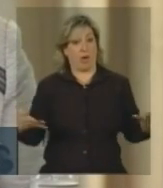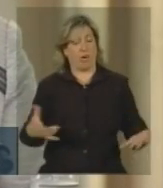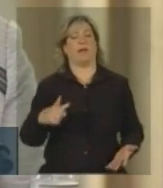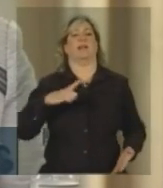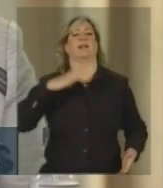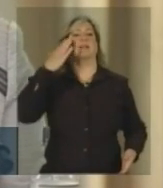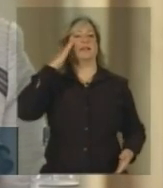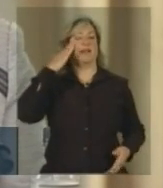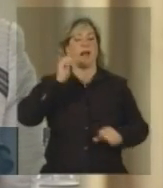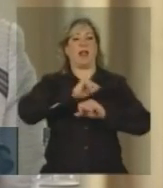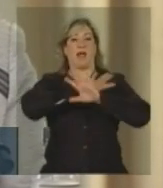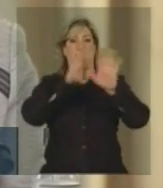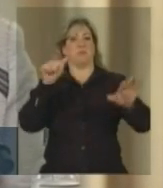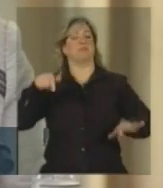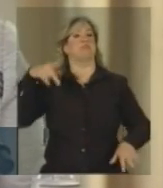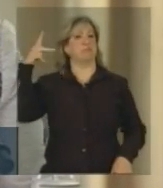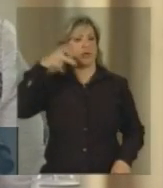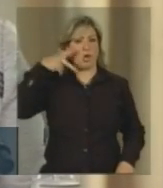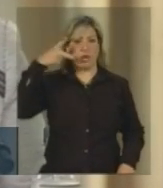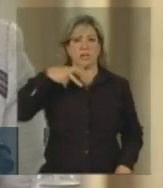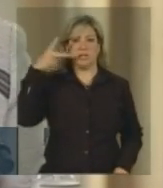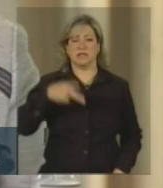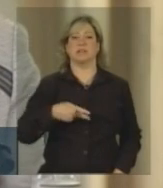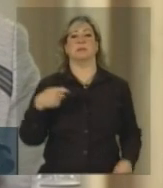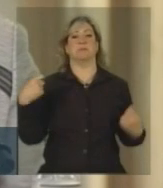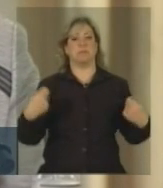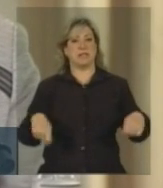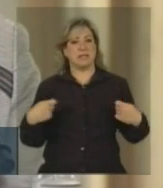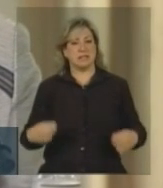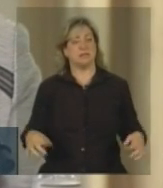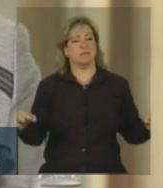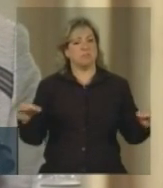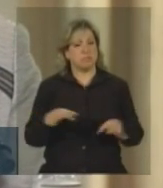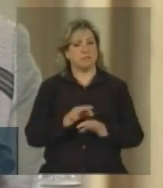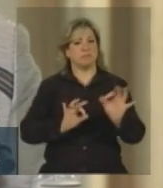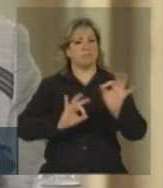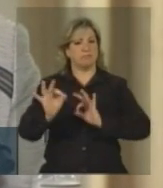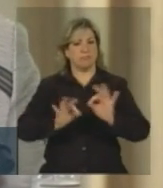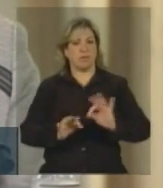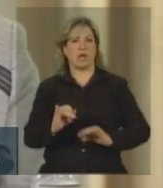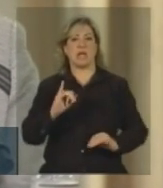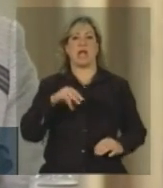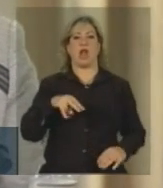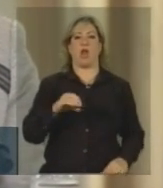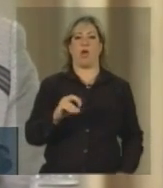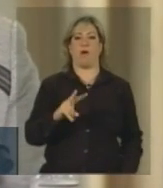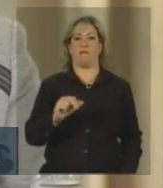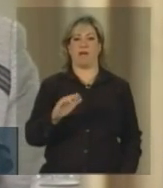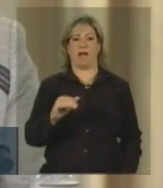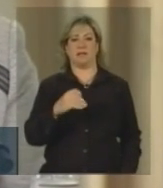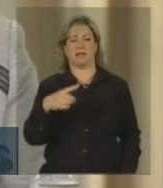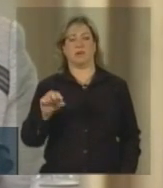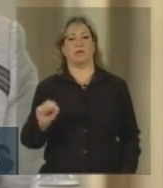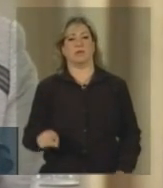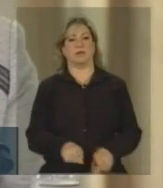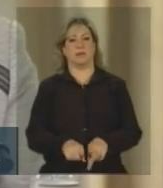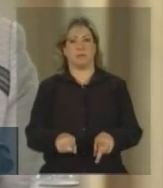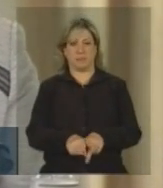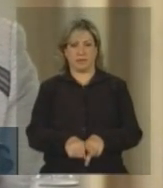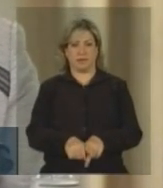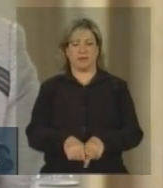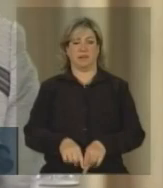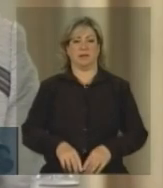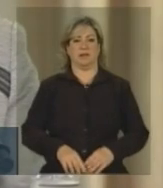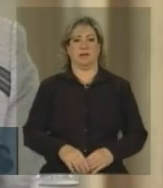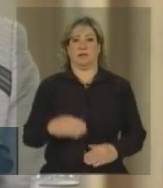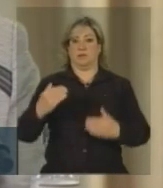de que essa política tem de ser completada com inovação e com